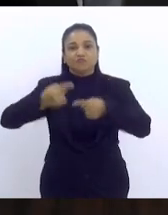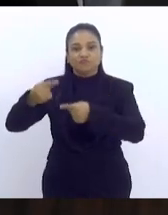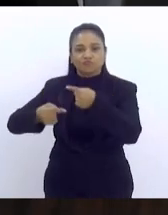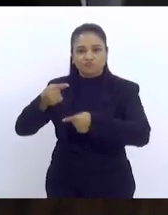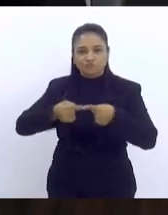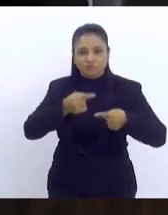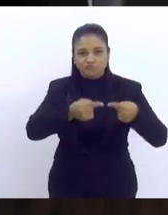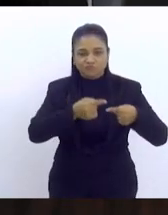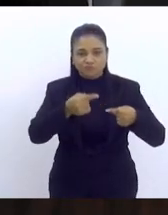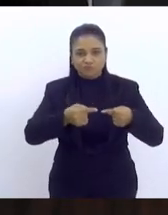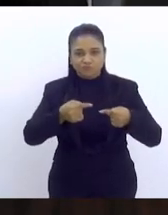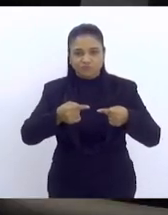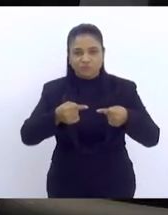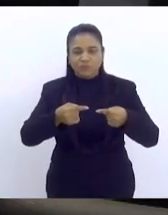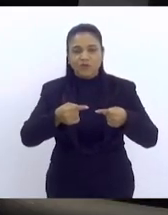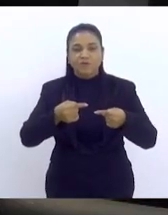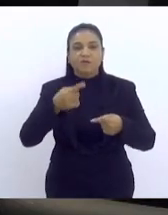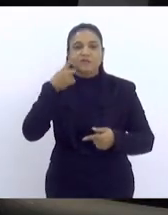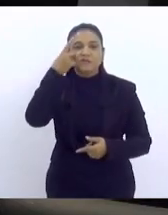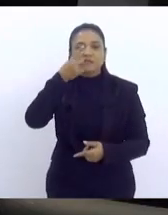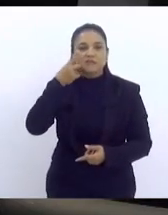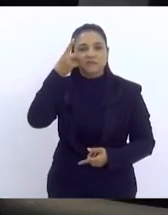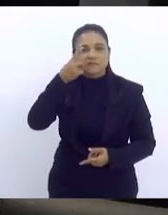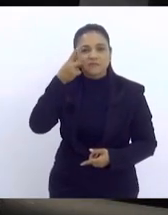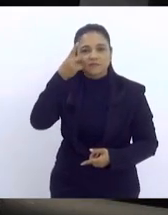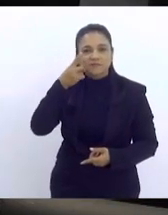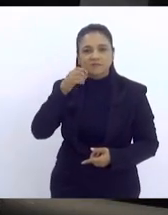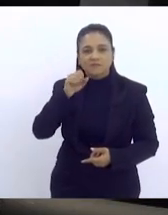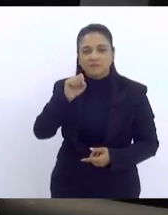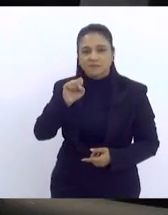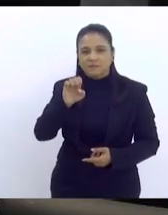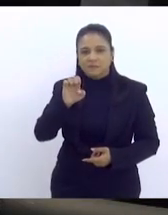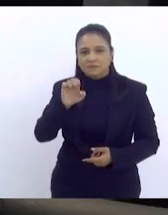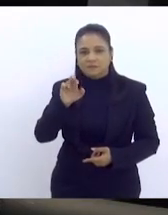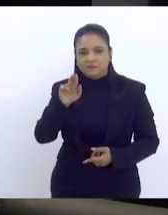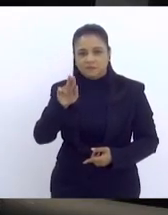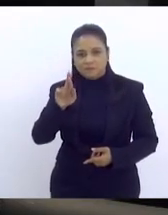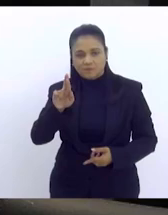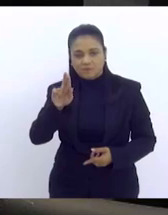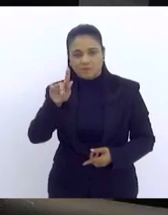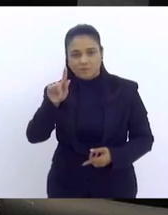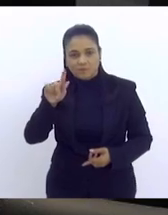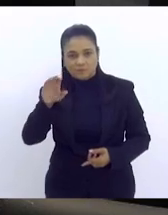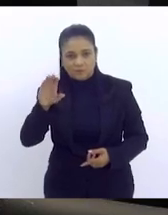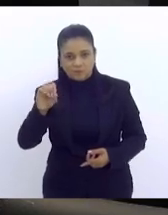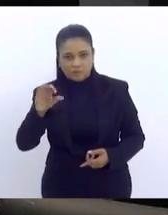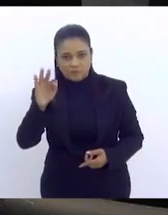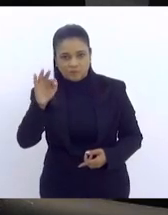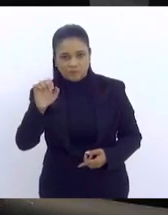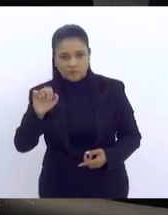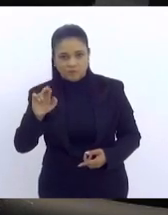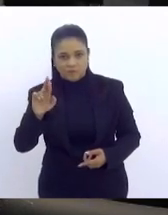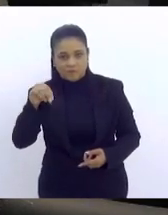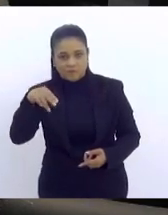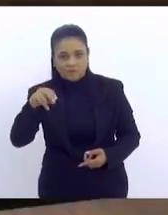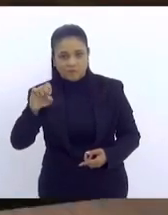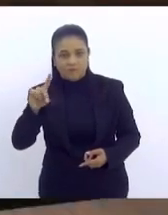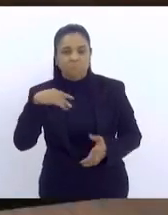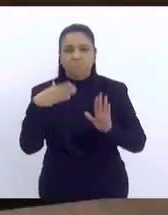discussão Deputado Sérgio Fernandes autor da proposta